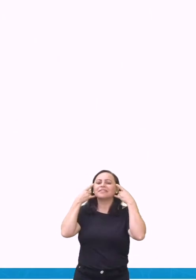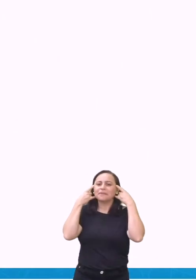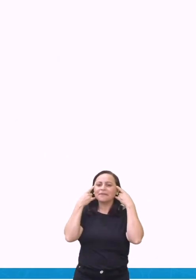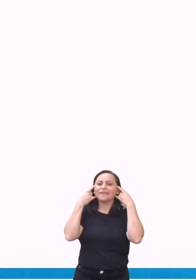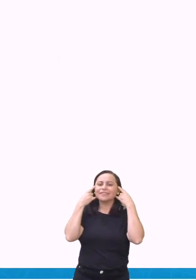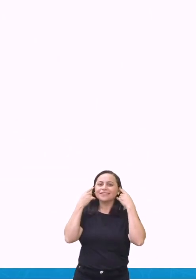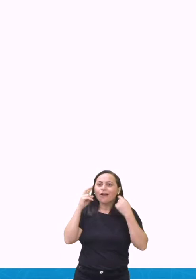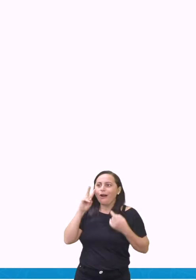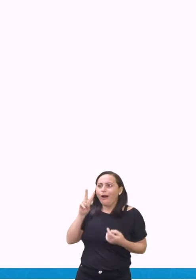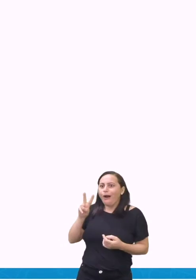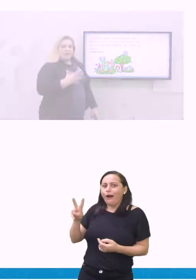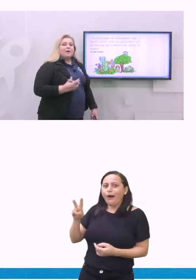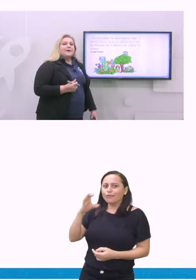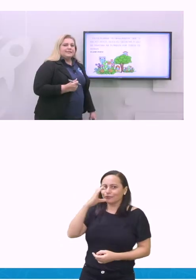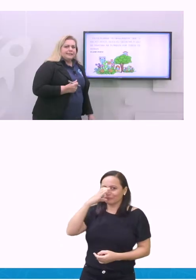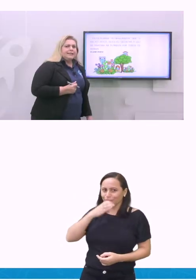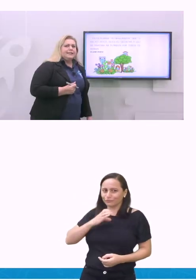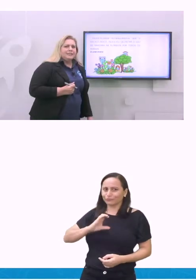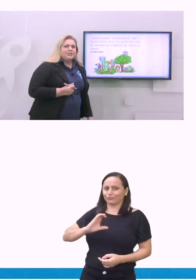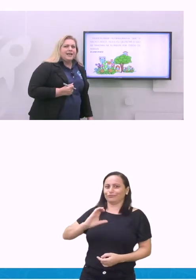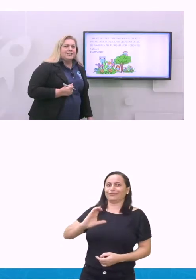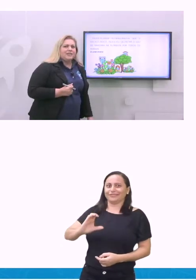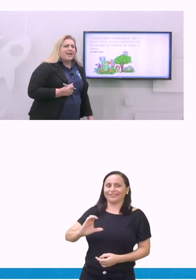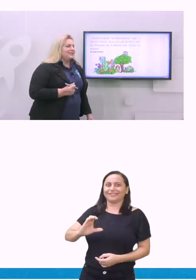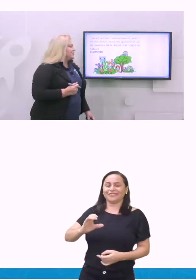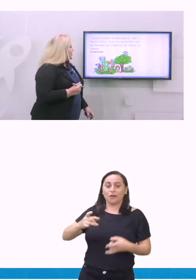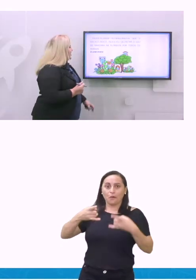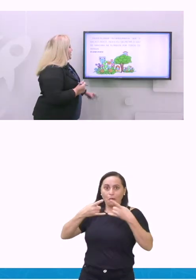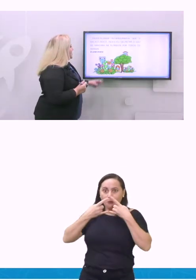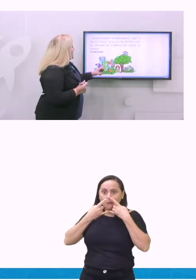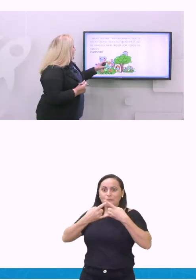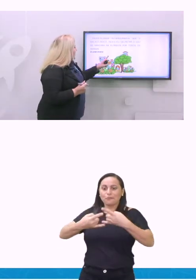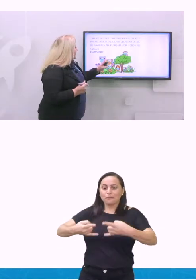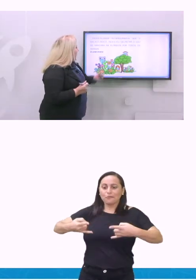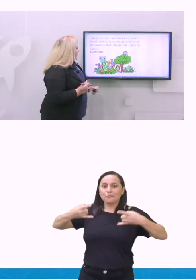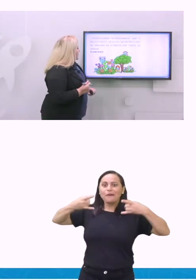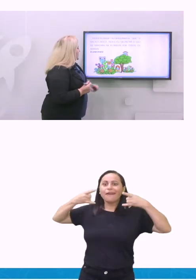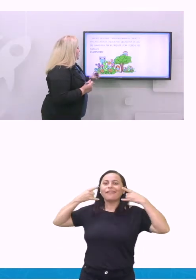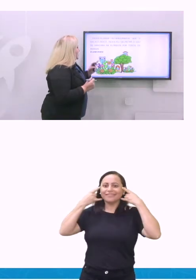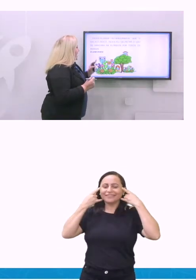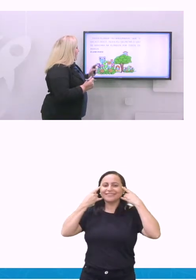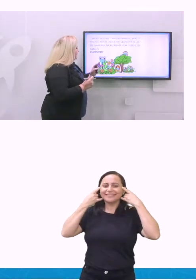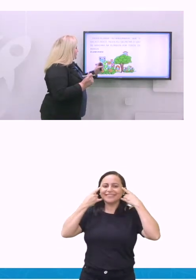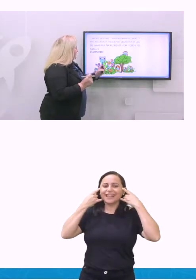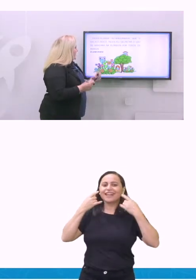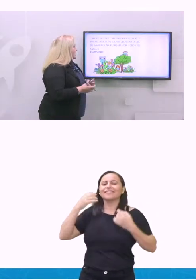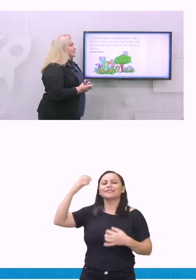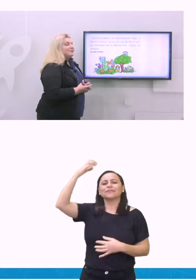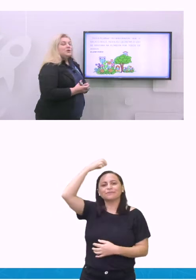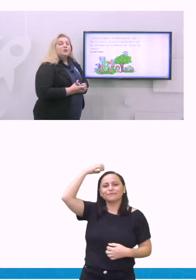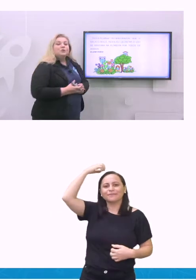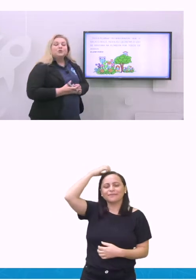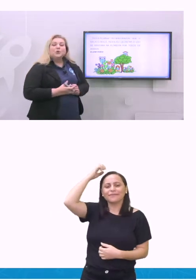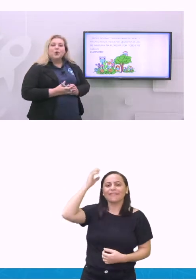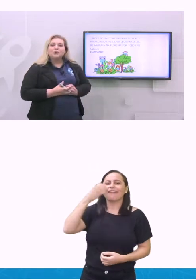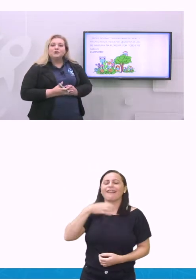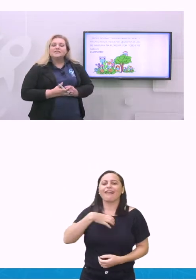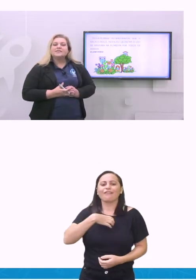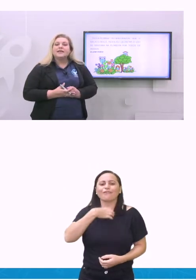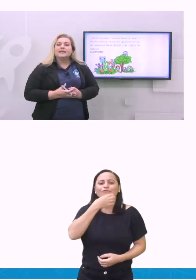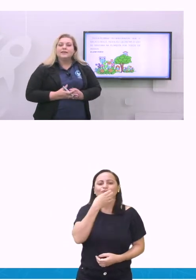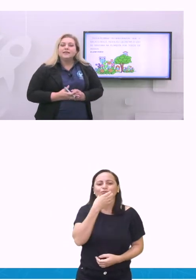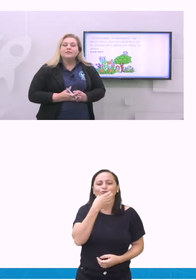o elefante teve que criar uma máscara grande, né, gente? O macaco, a girafa, o leão,